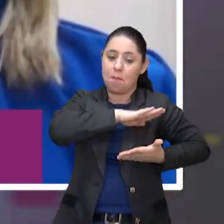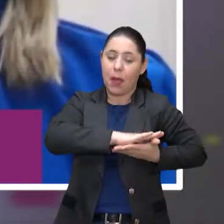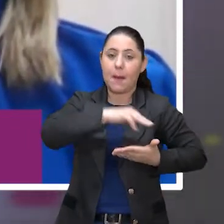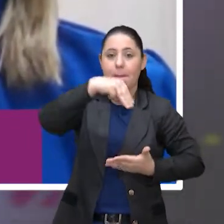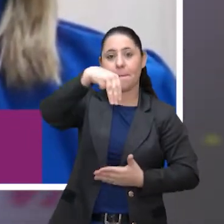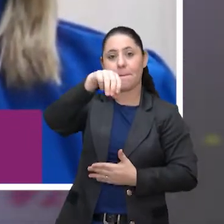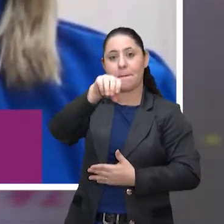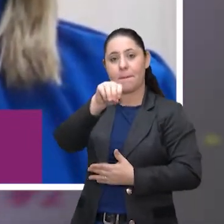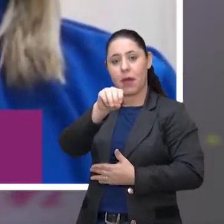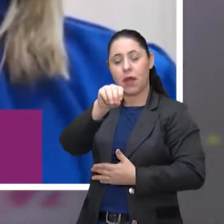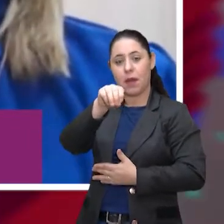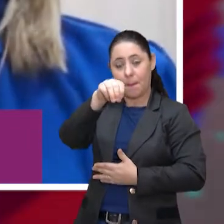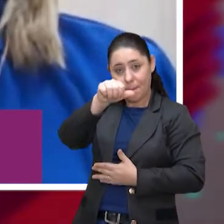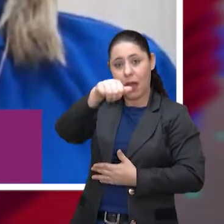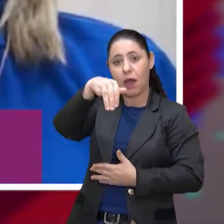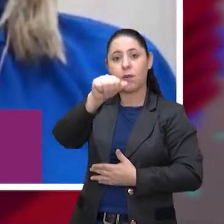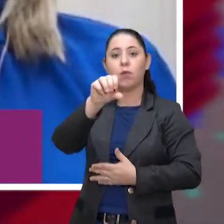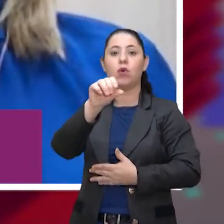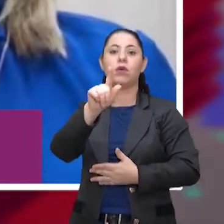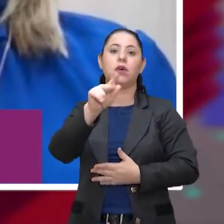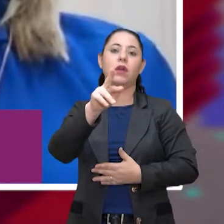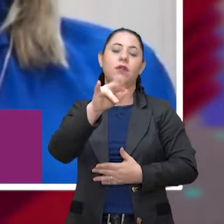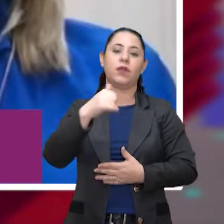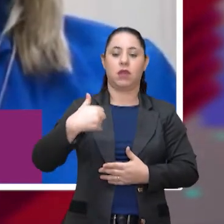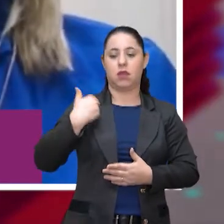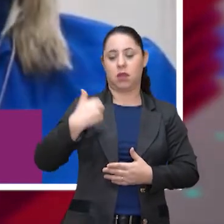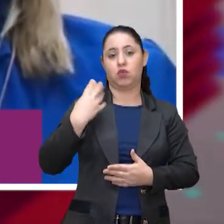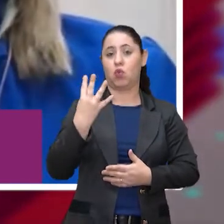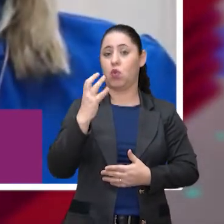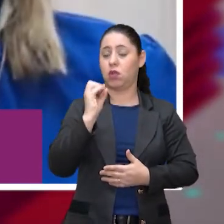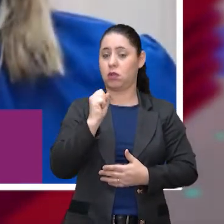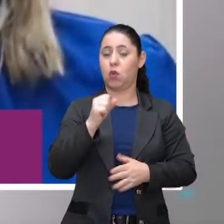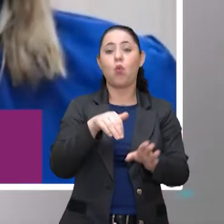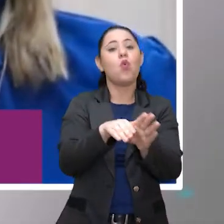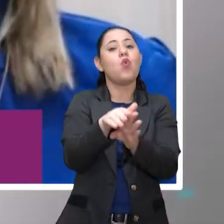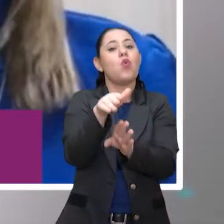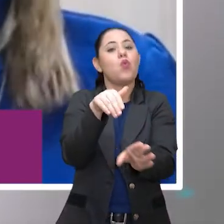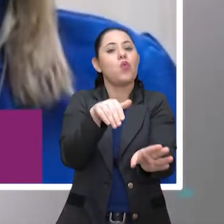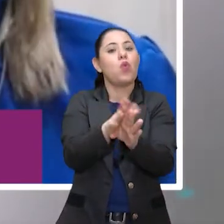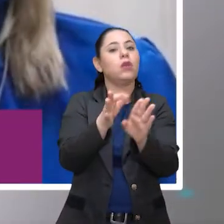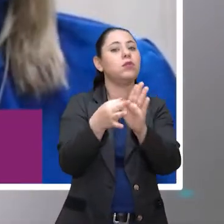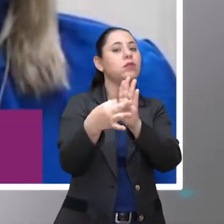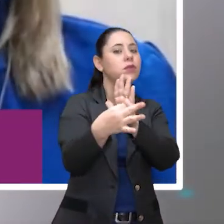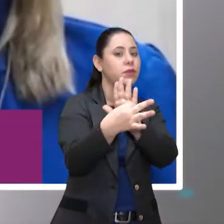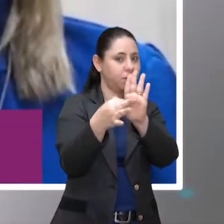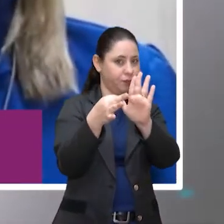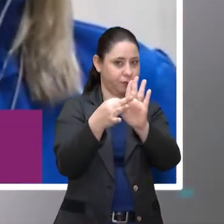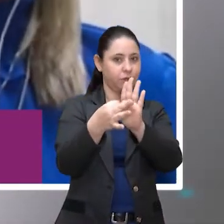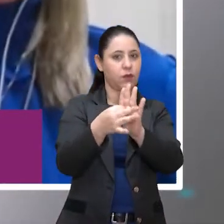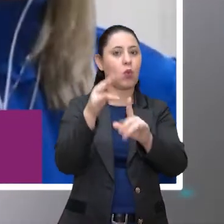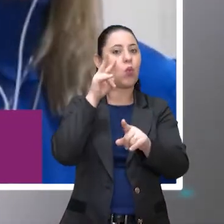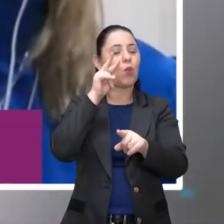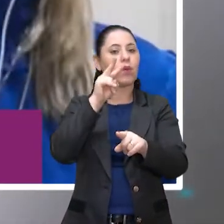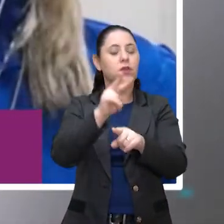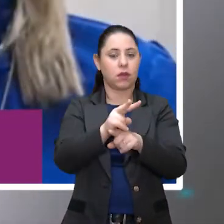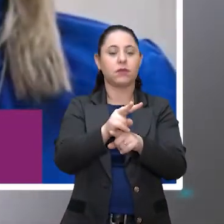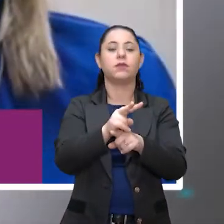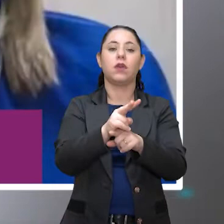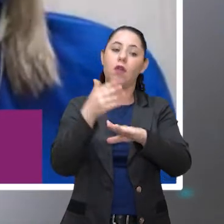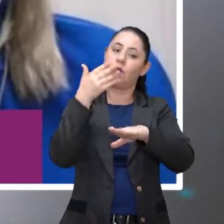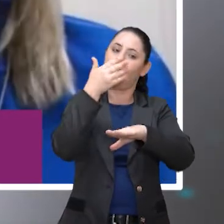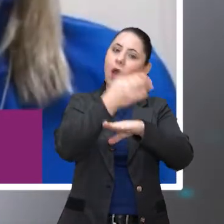da mamografia, a partir de 40 anos. Doutora, a gente está falando todo de um aconselhamento de autocuidado